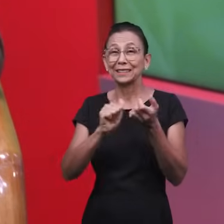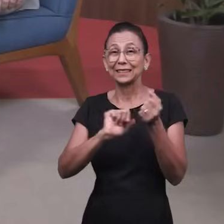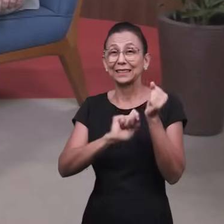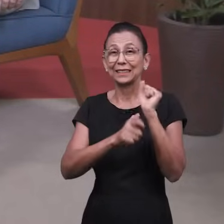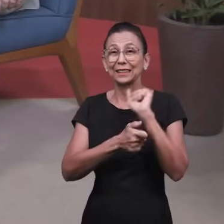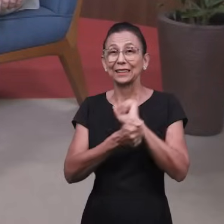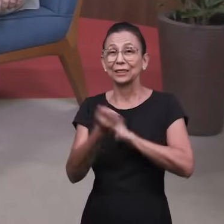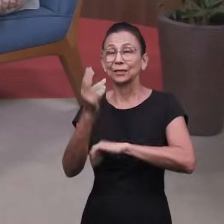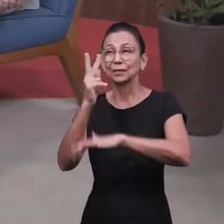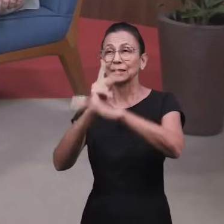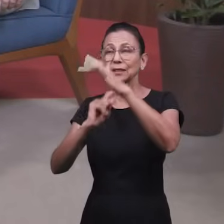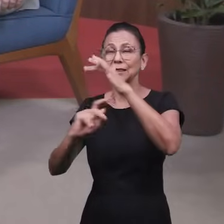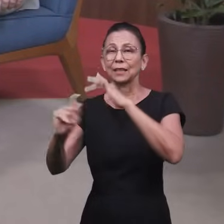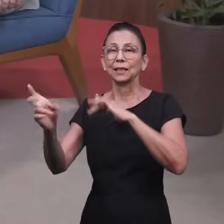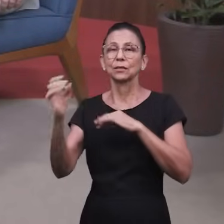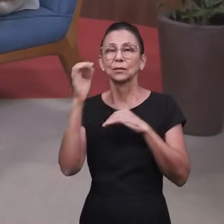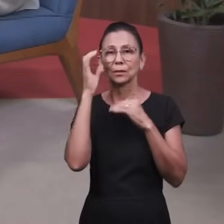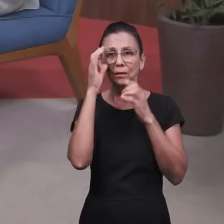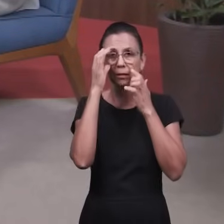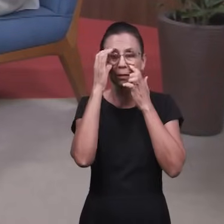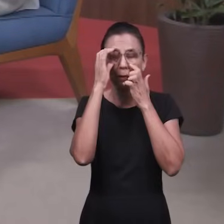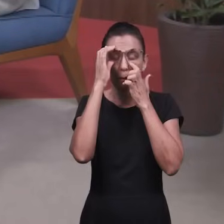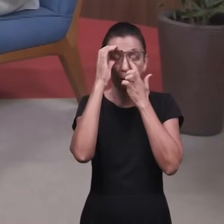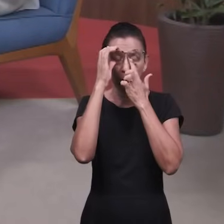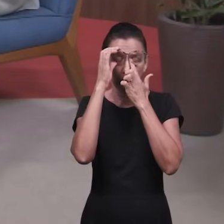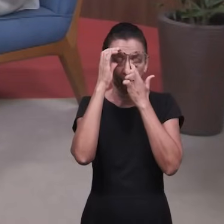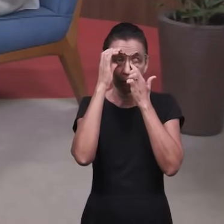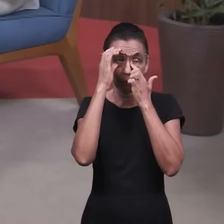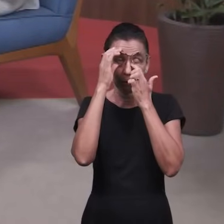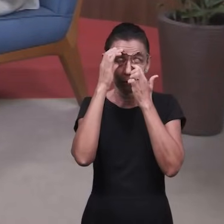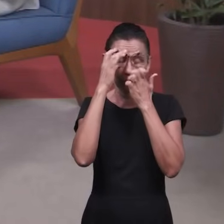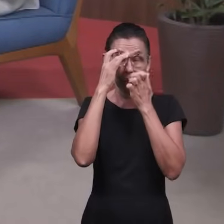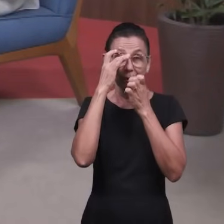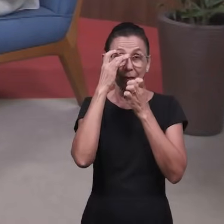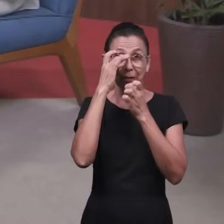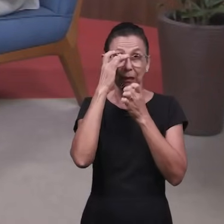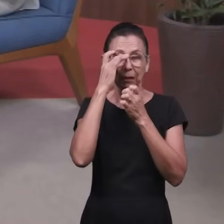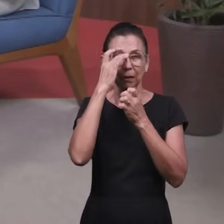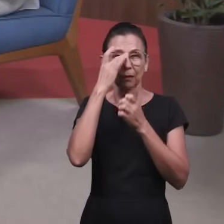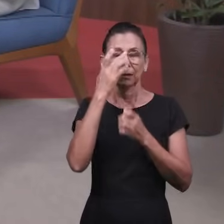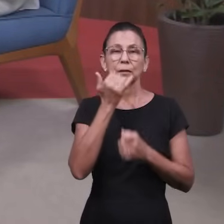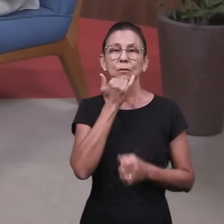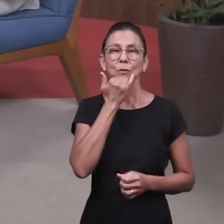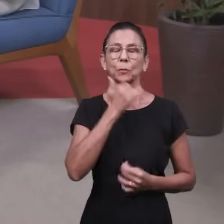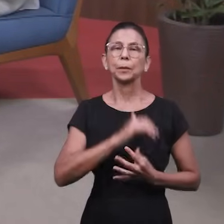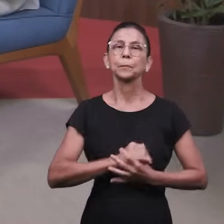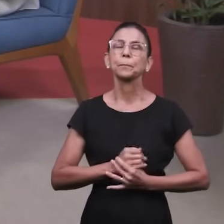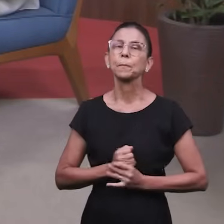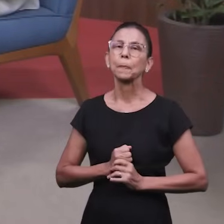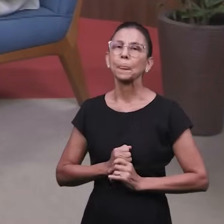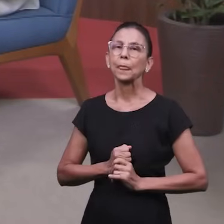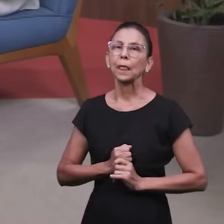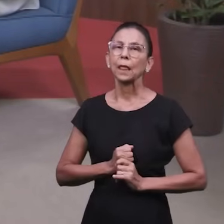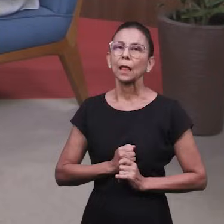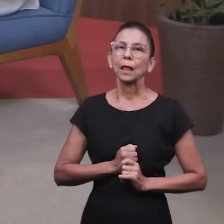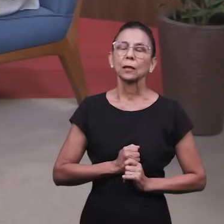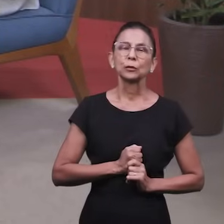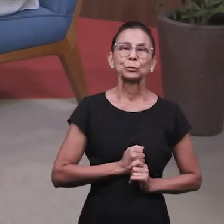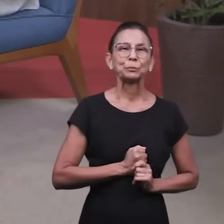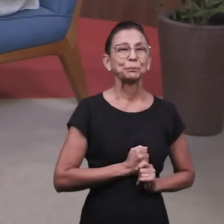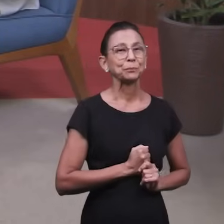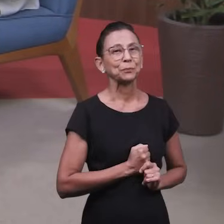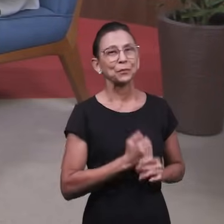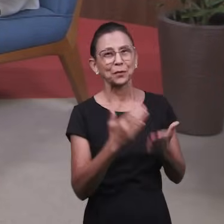eternidade. Glória a Jesus. Bom, vamos ler algumas delas. E tá interessante o programa porque a gente está